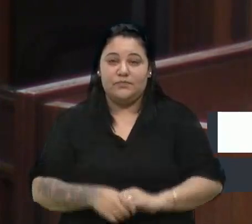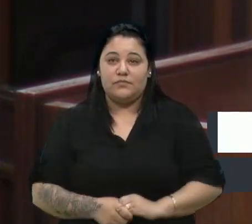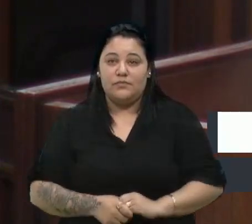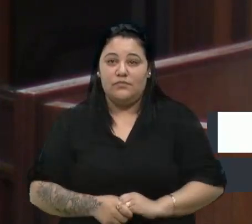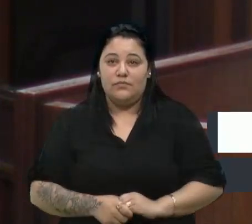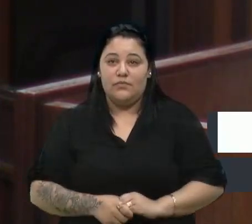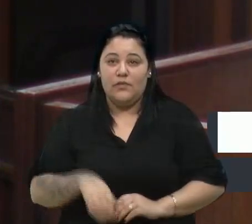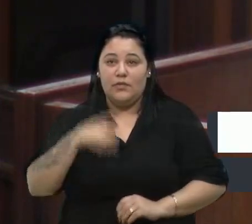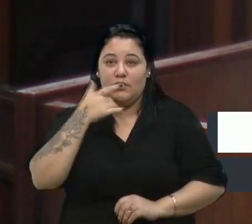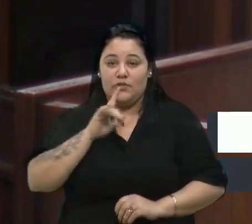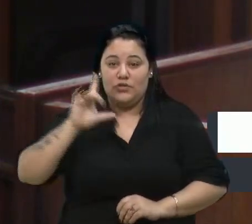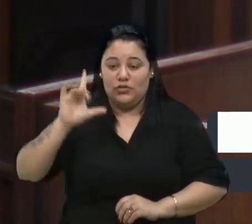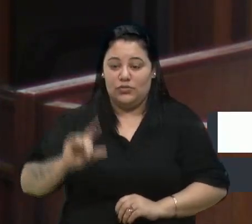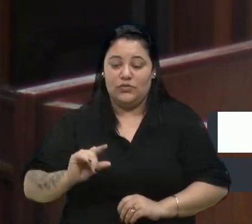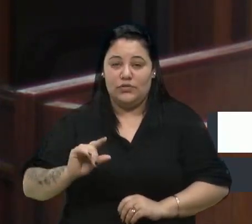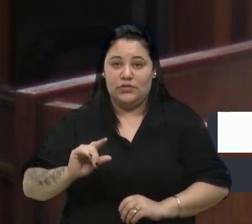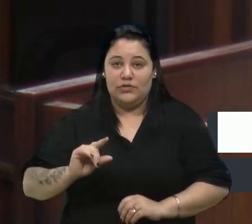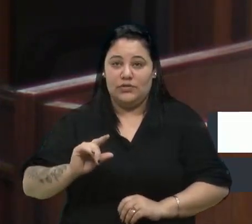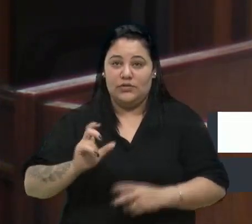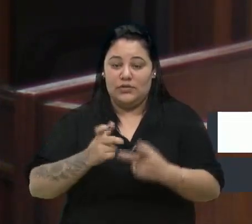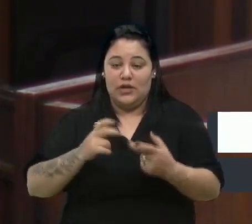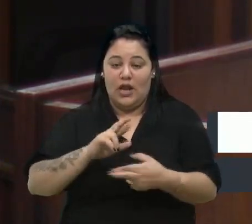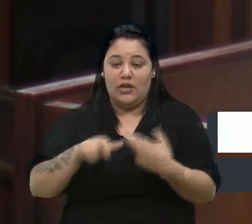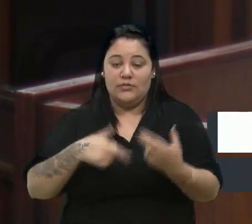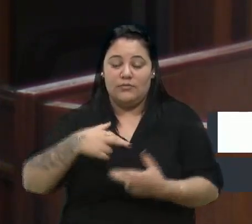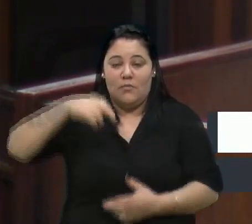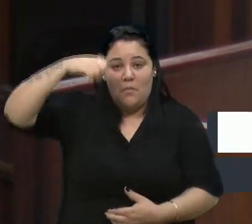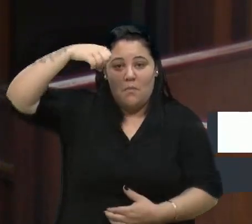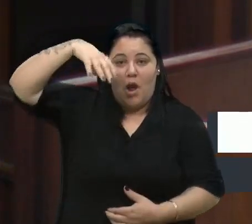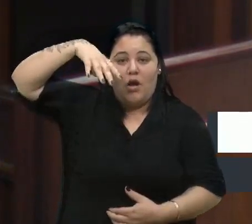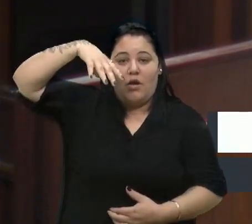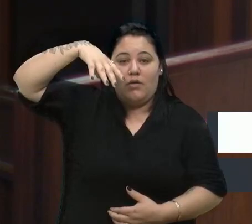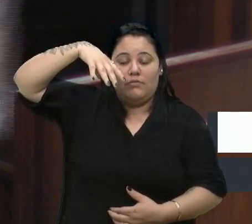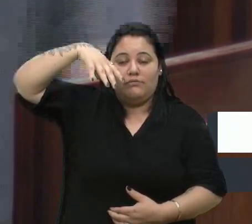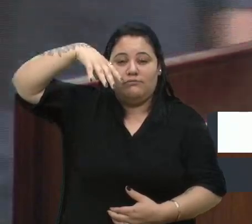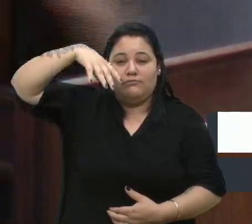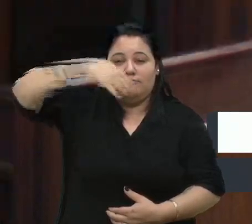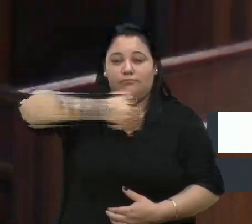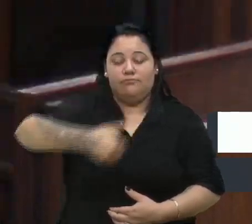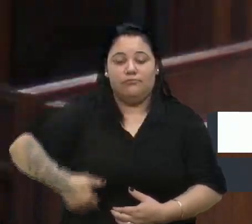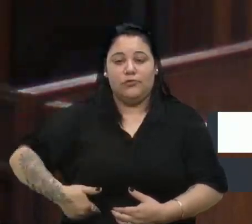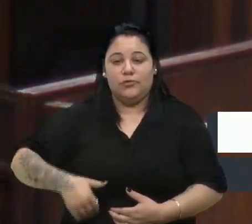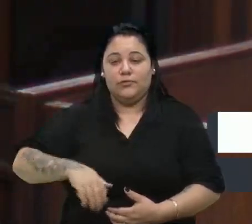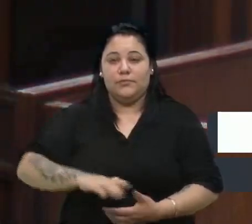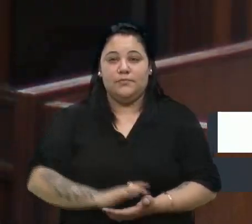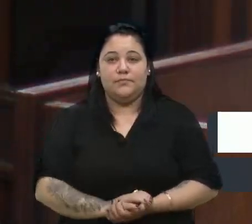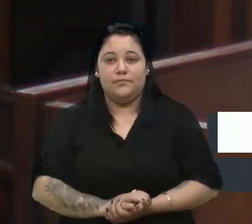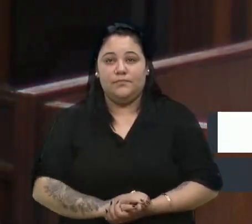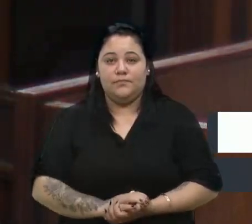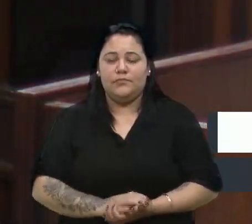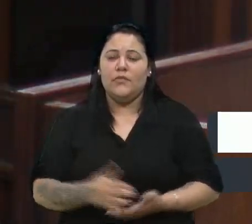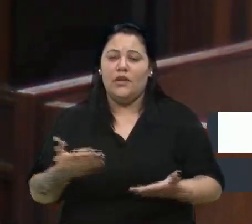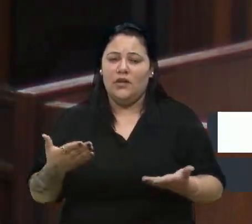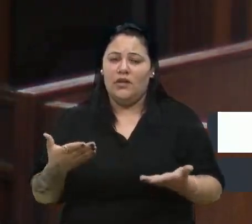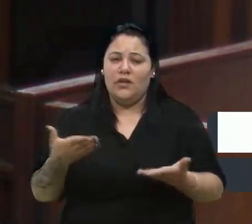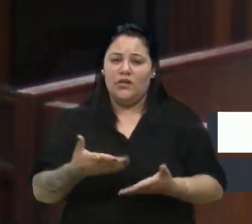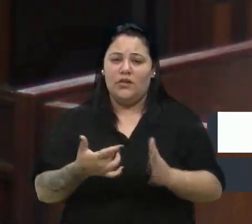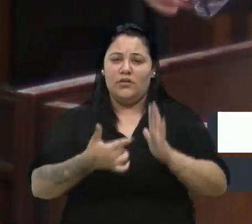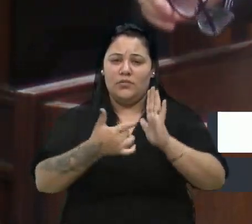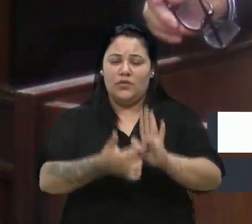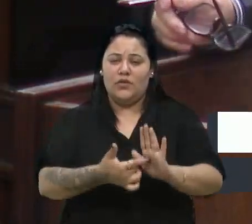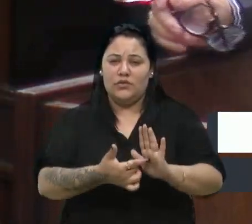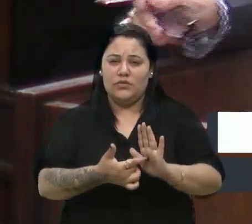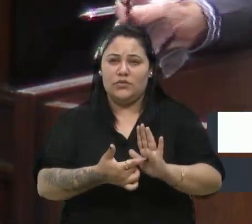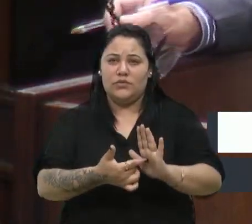para tentar amenizar a questão da iluminação pública. Eu trago uma preocupação, que é a PPP da